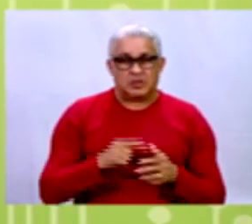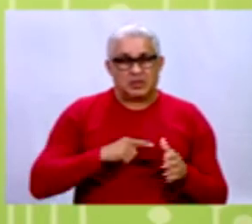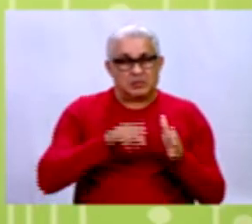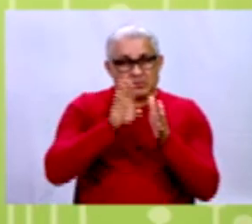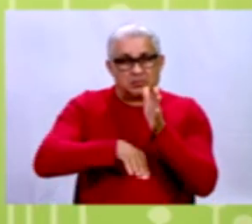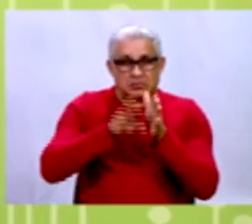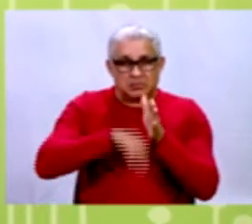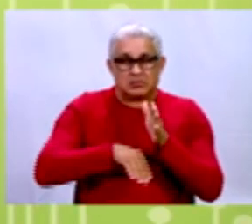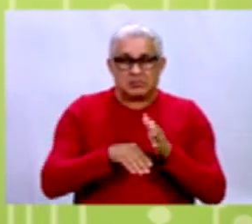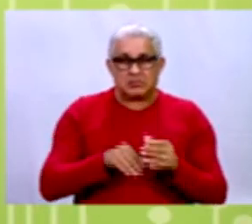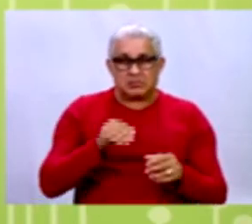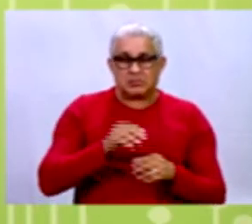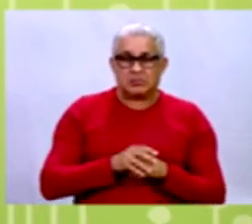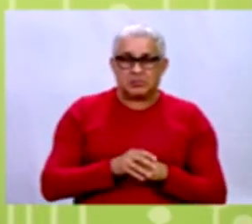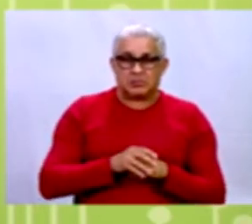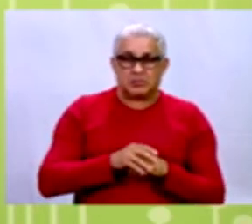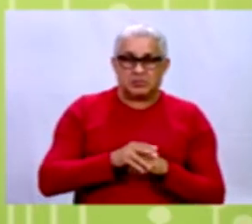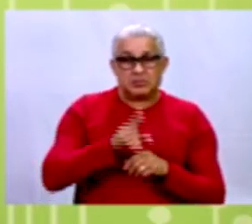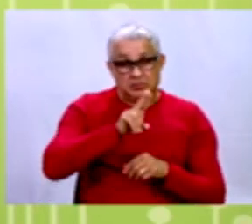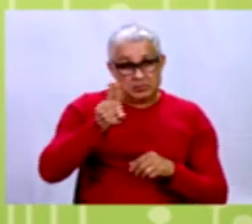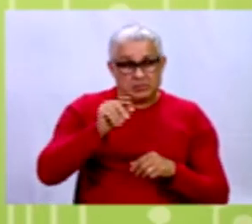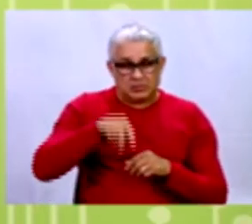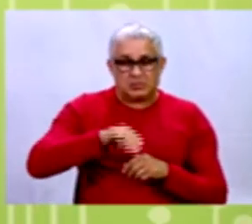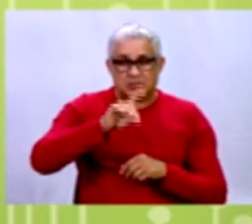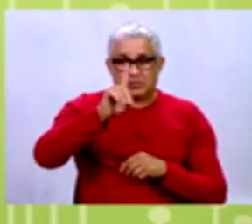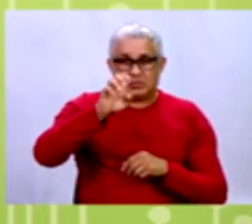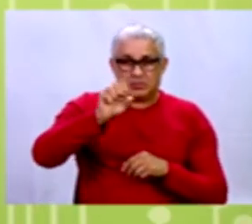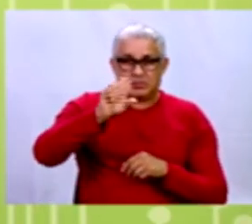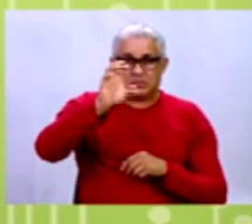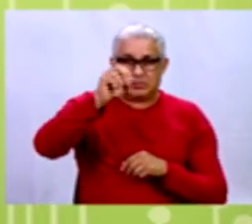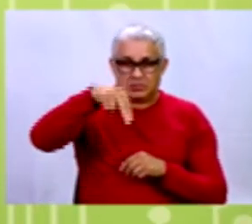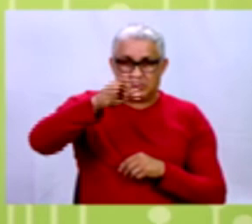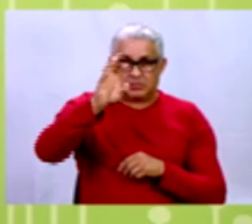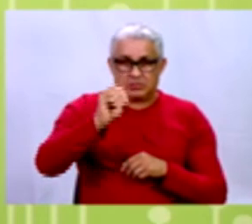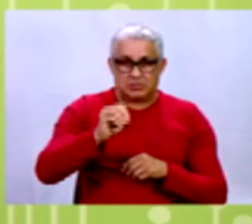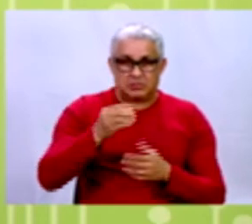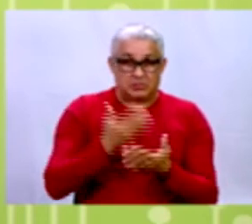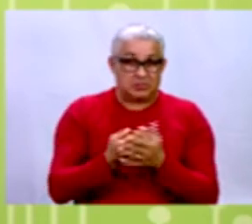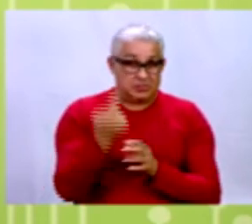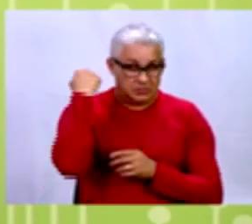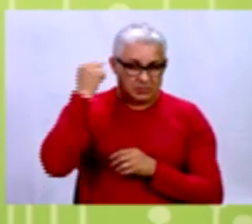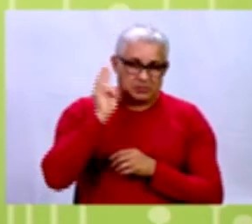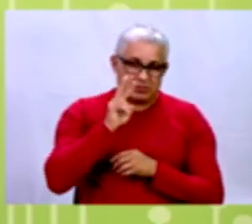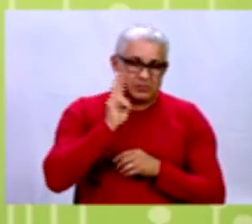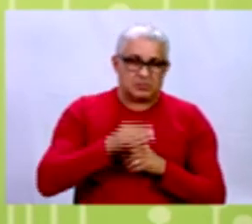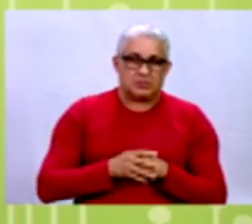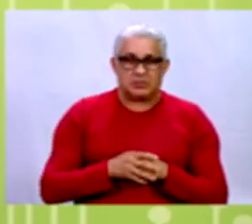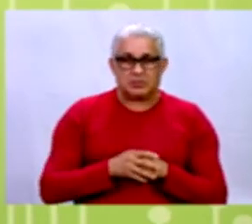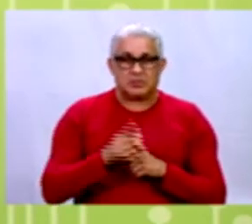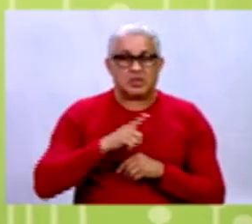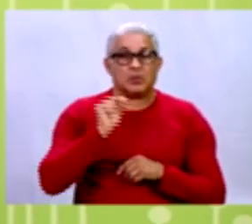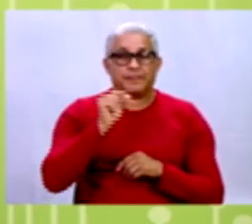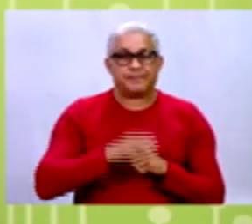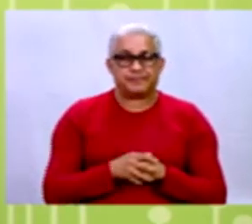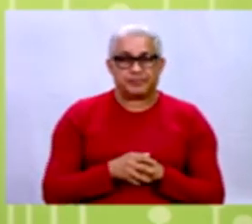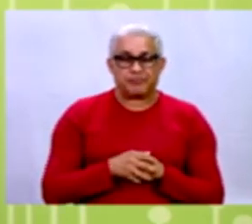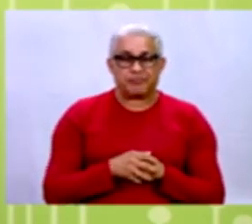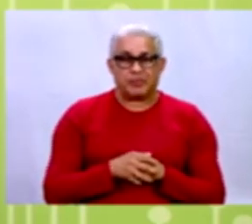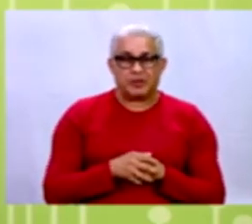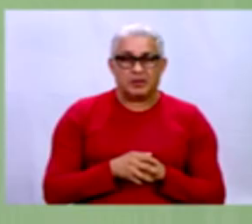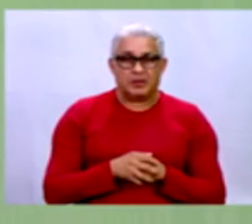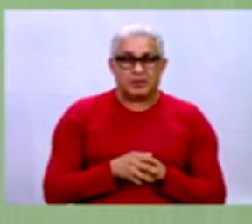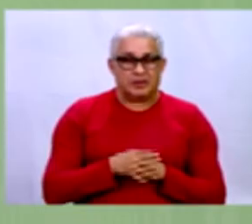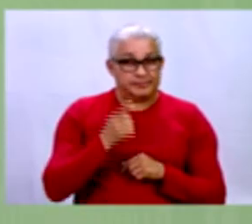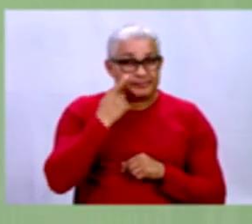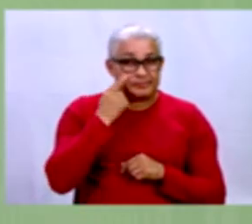cima disso. E esse é o chamado desconto que nós conversamos na aula passada, tá? Aí aqui a gente tem o quê?